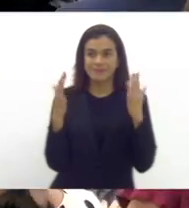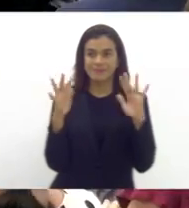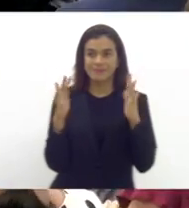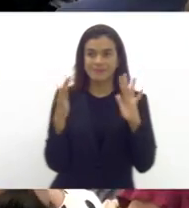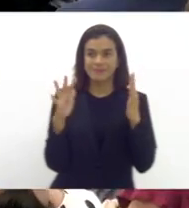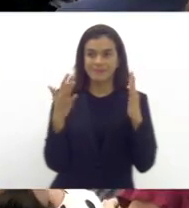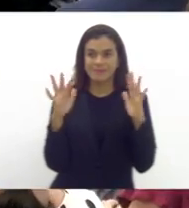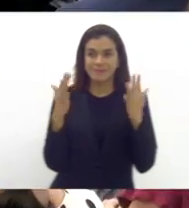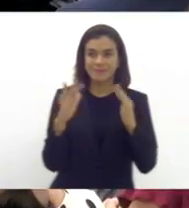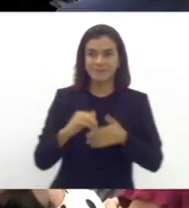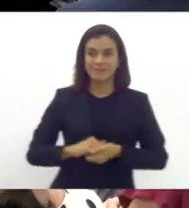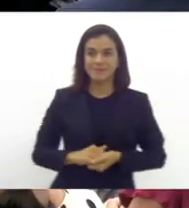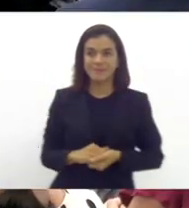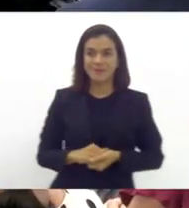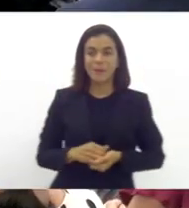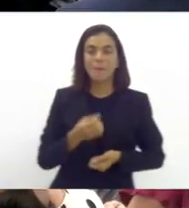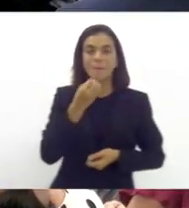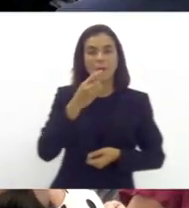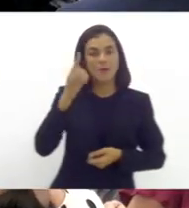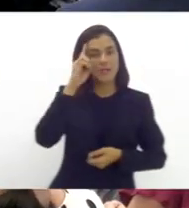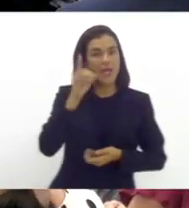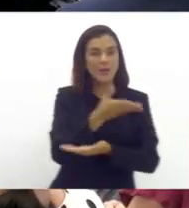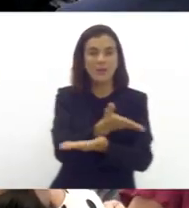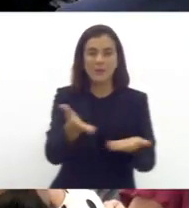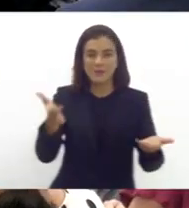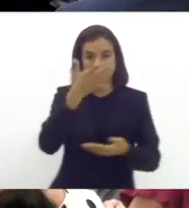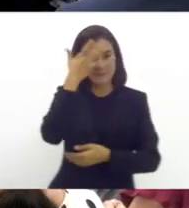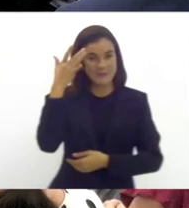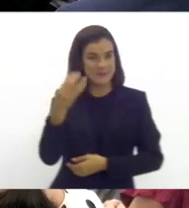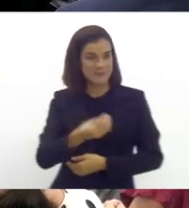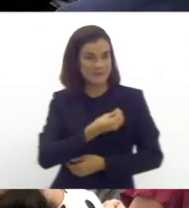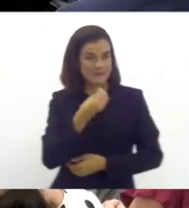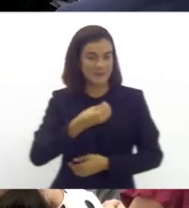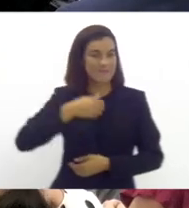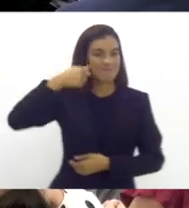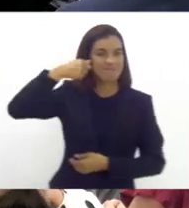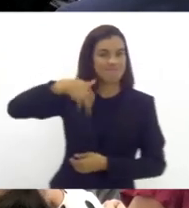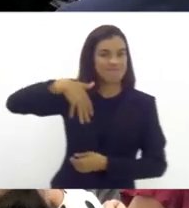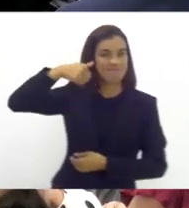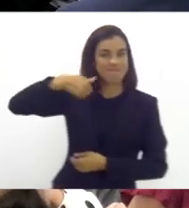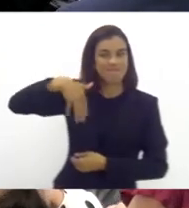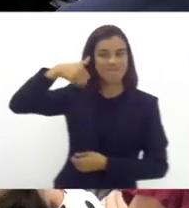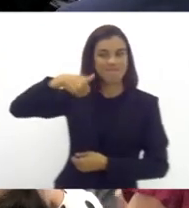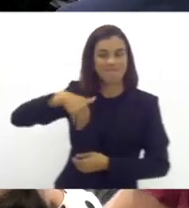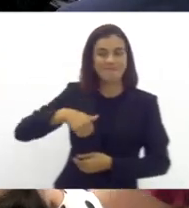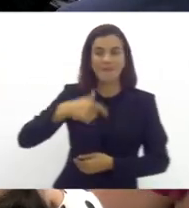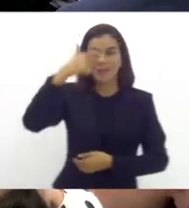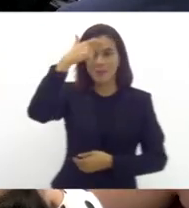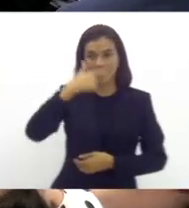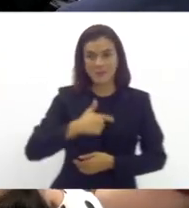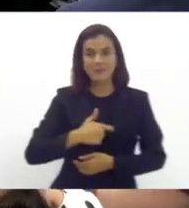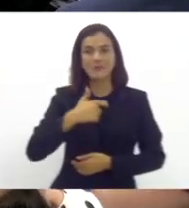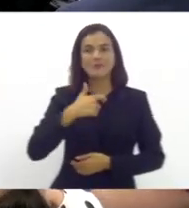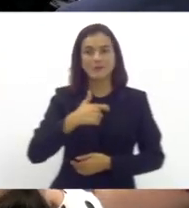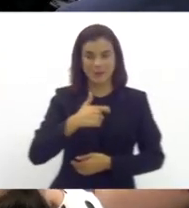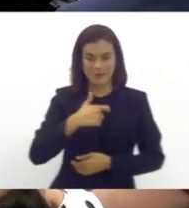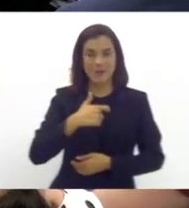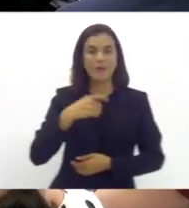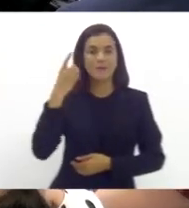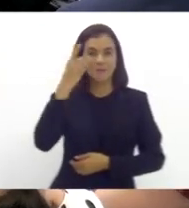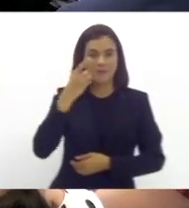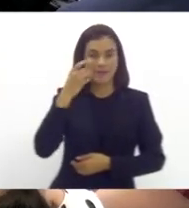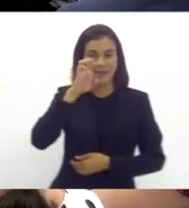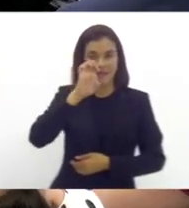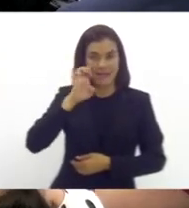Bom dia para todas as pessoas aqui presentes fazendo minha aut descrição sou deputada Élica takimoto